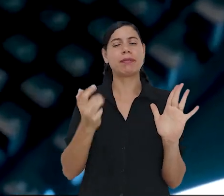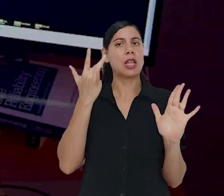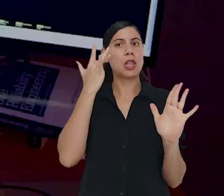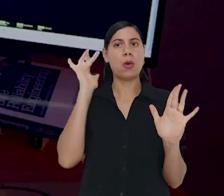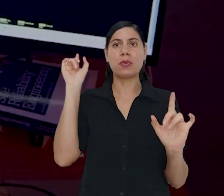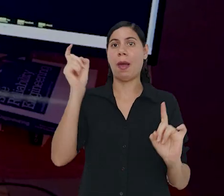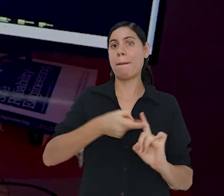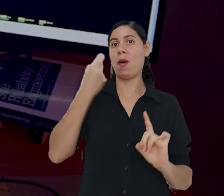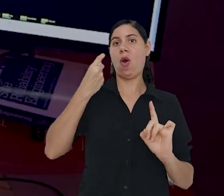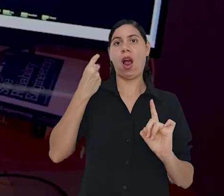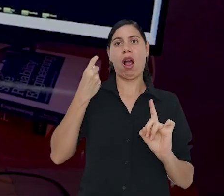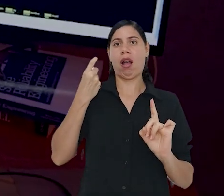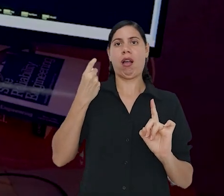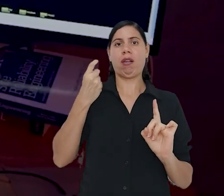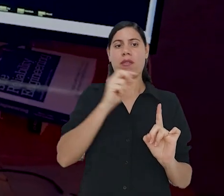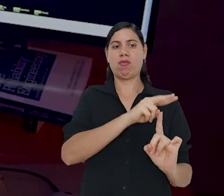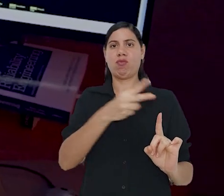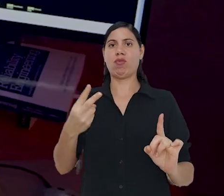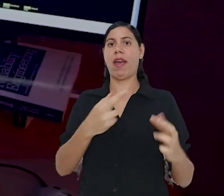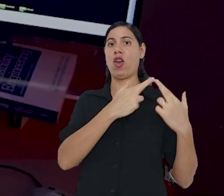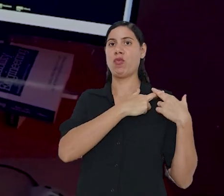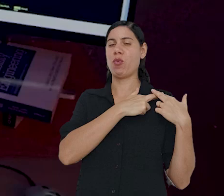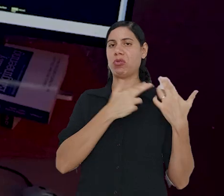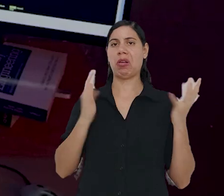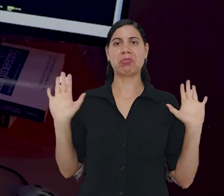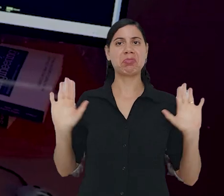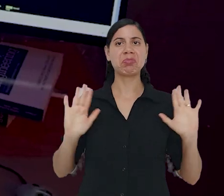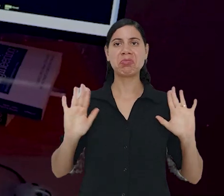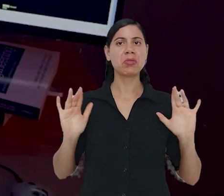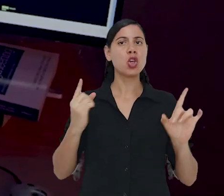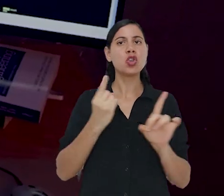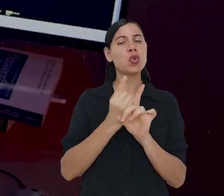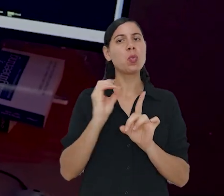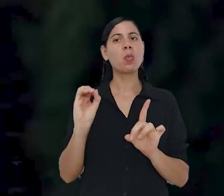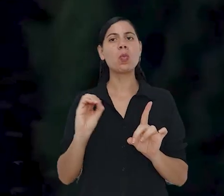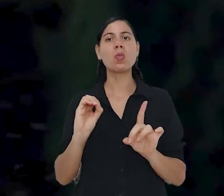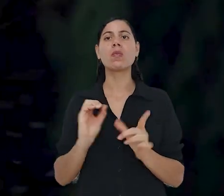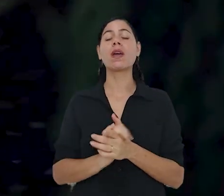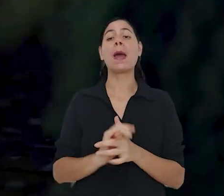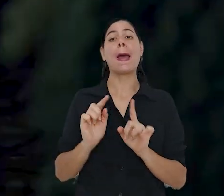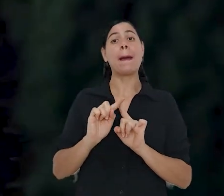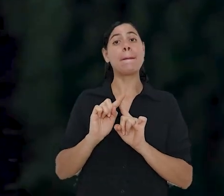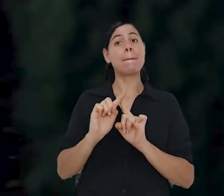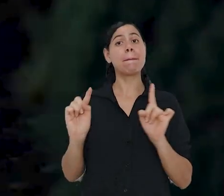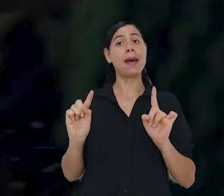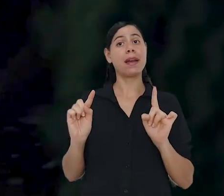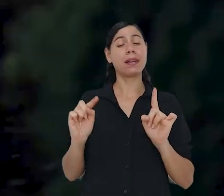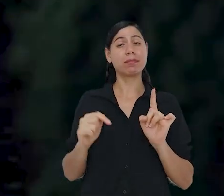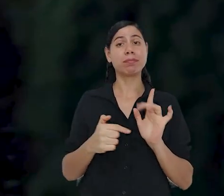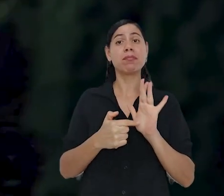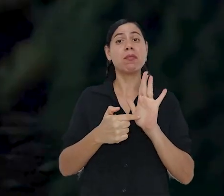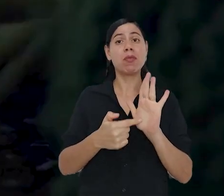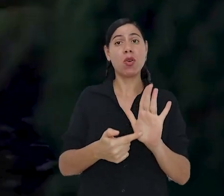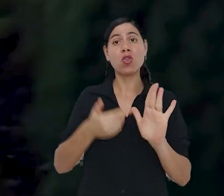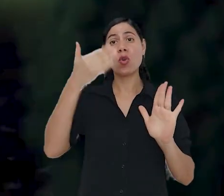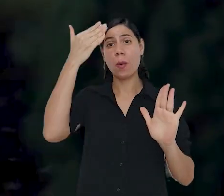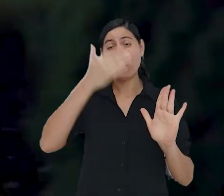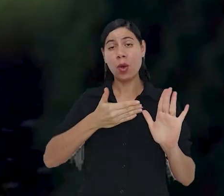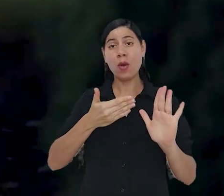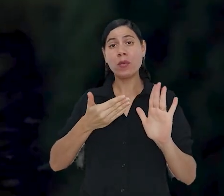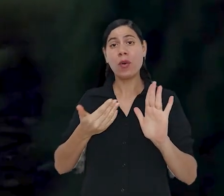quem foi o hacker responsável pela execução da transação, mas ficou demonstrado que os